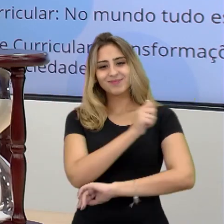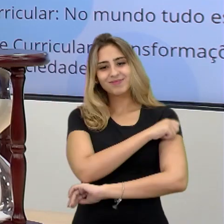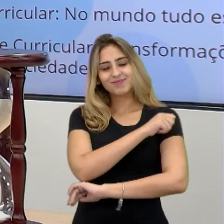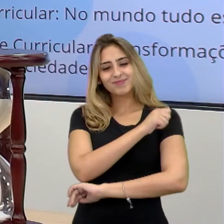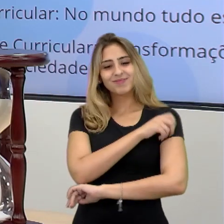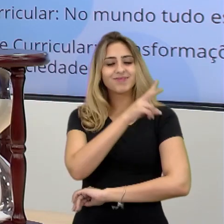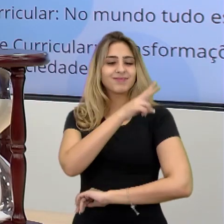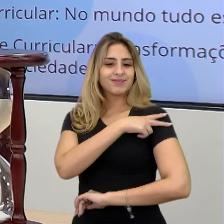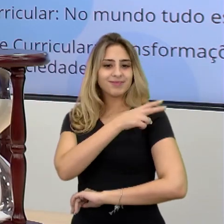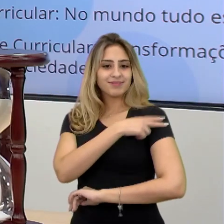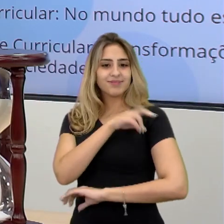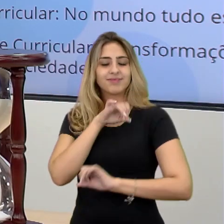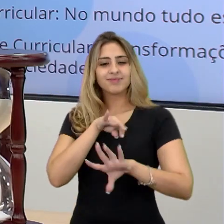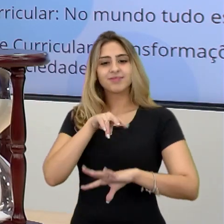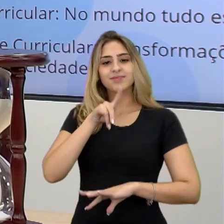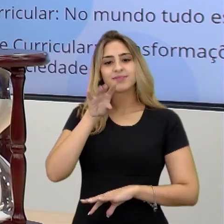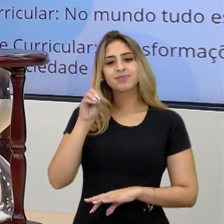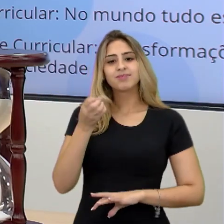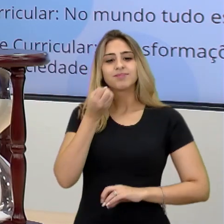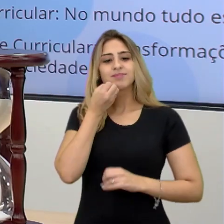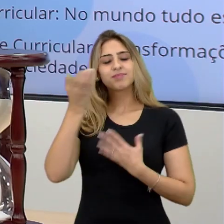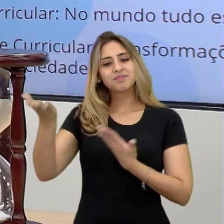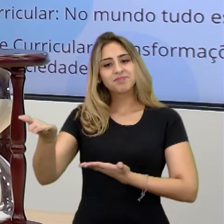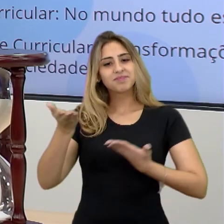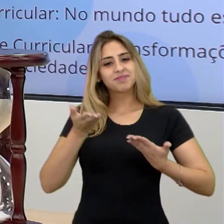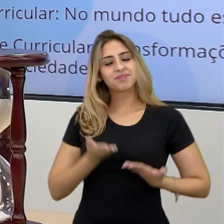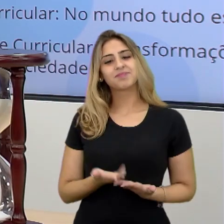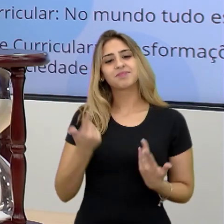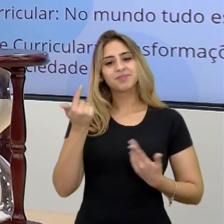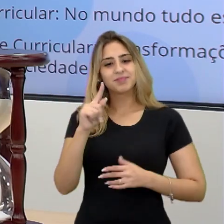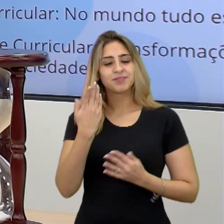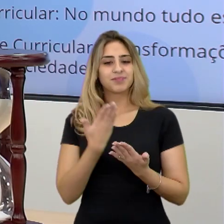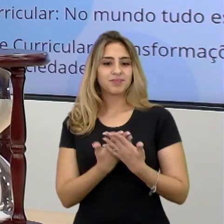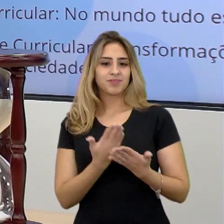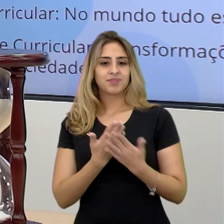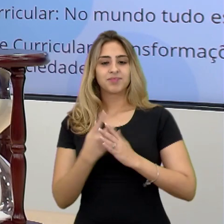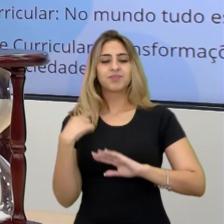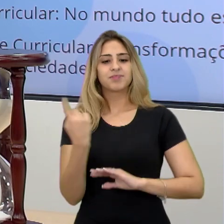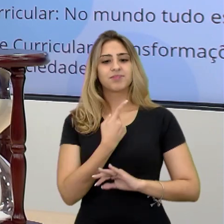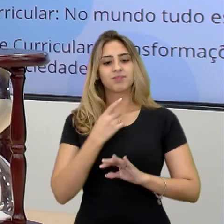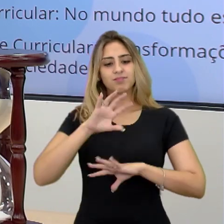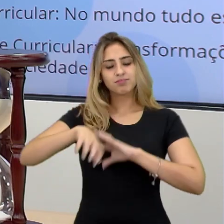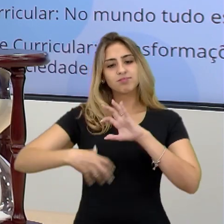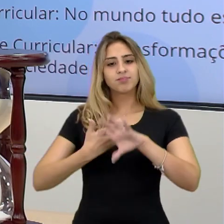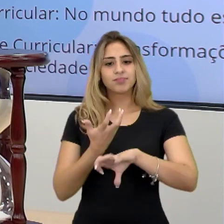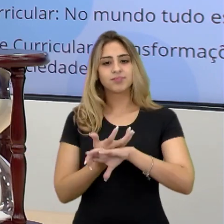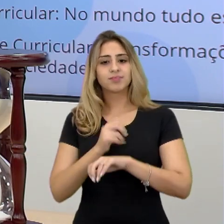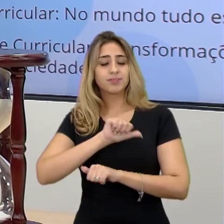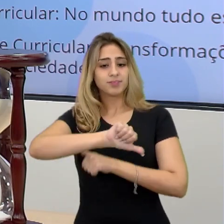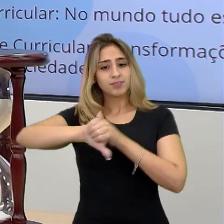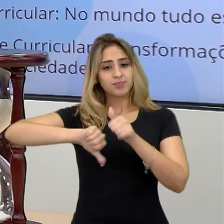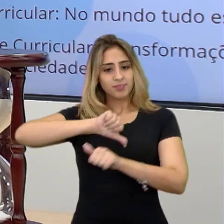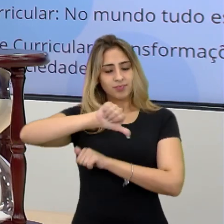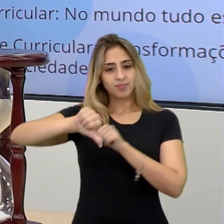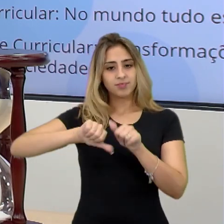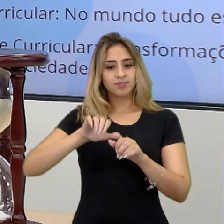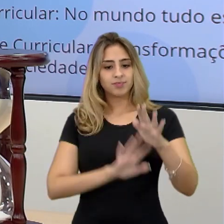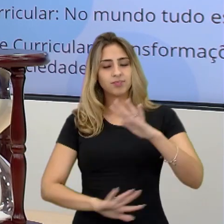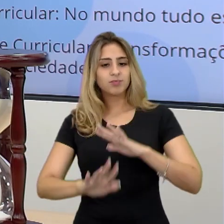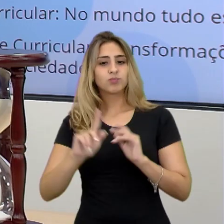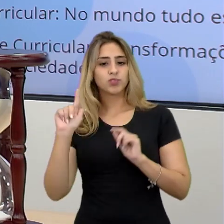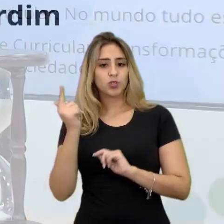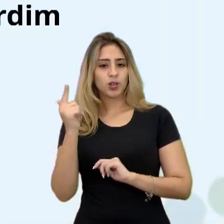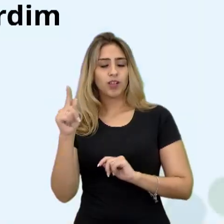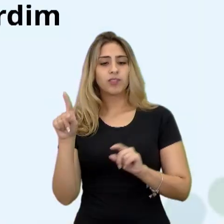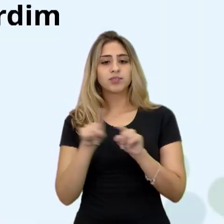estudantes da segunda série do ensino médio, sejam bem-vindos a mais uma aula do nosso componente Transformações do Espaço